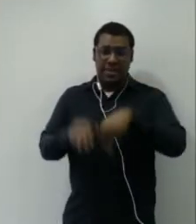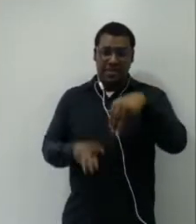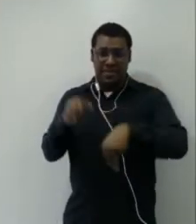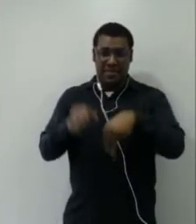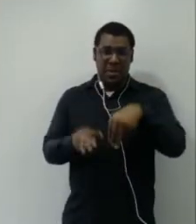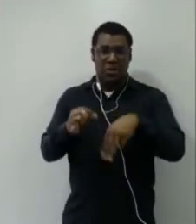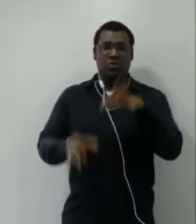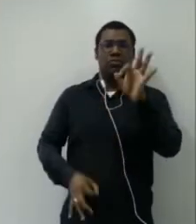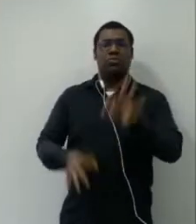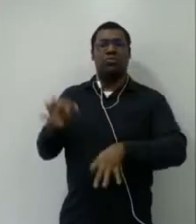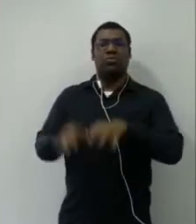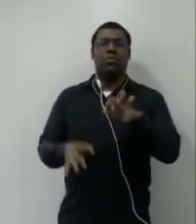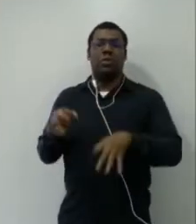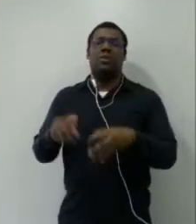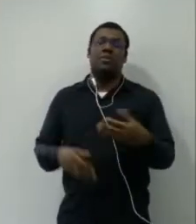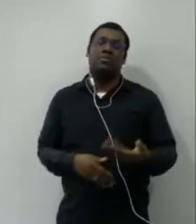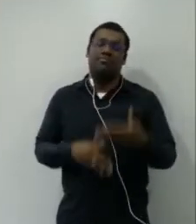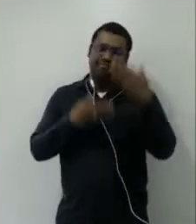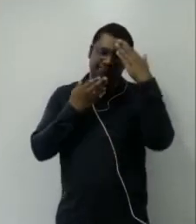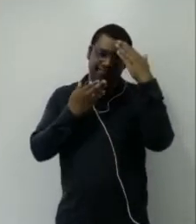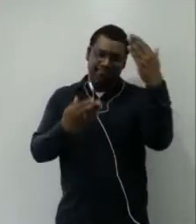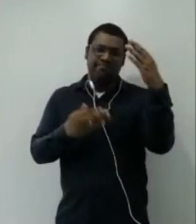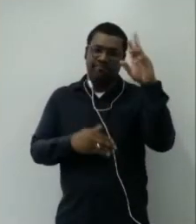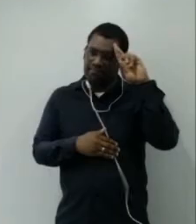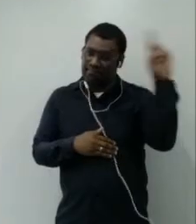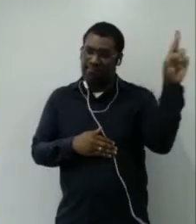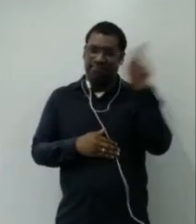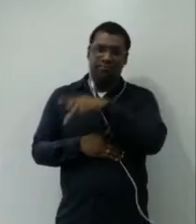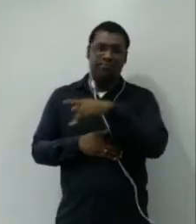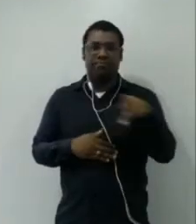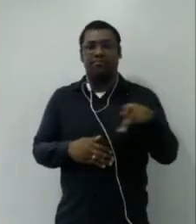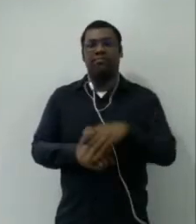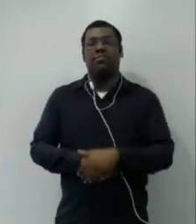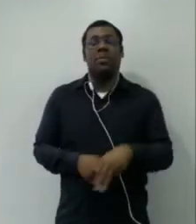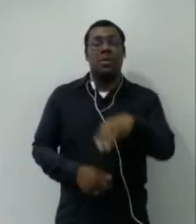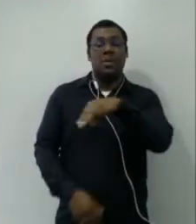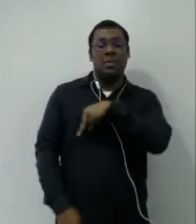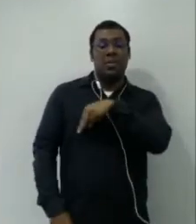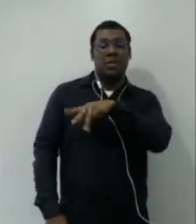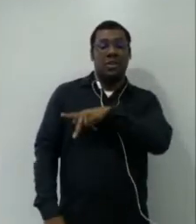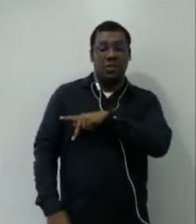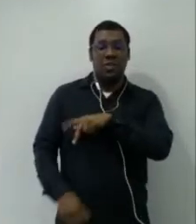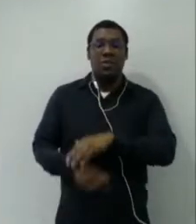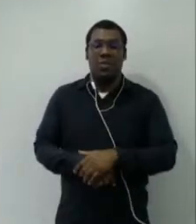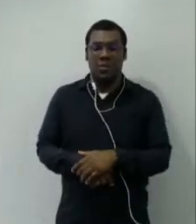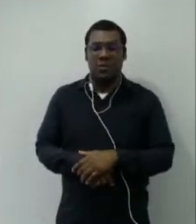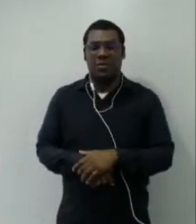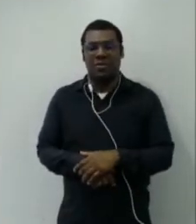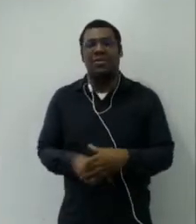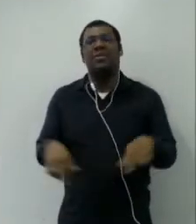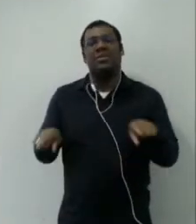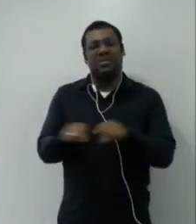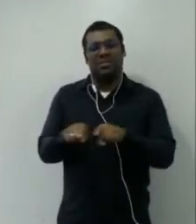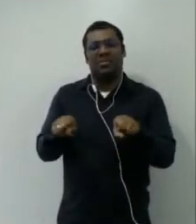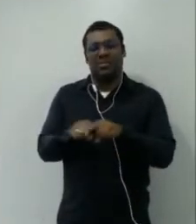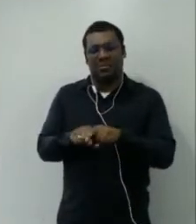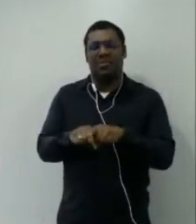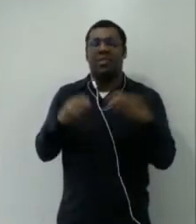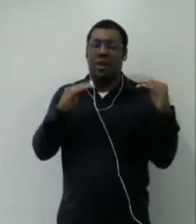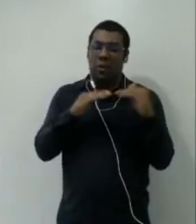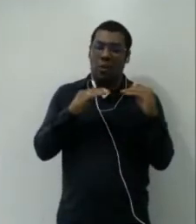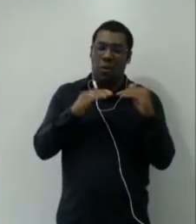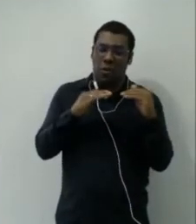presidente. Muito obrigado. Imagino que o Ministério Público também se associe às manifestações de homenagem ao